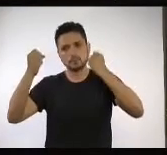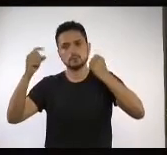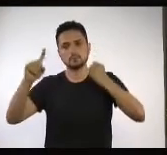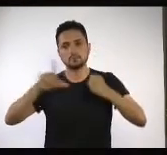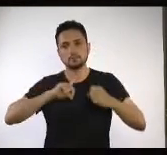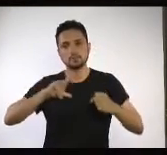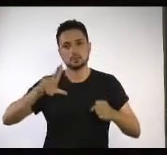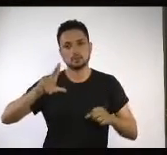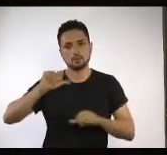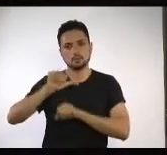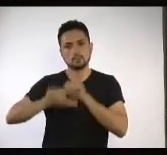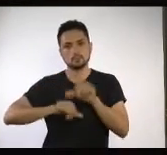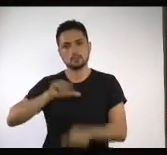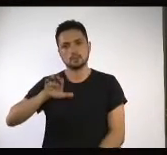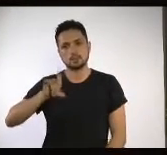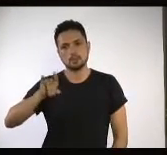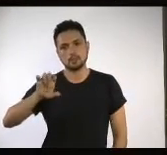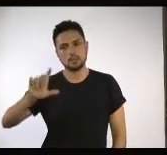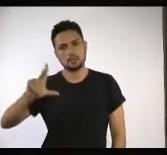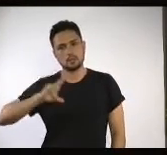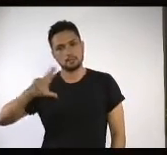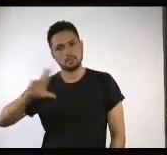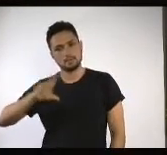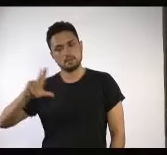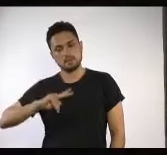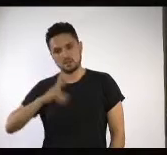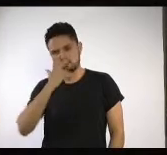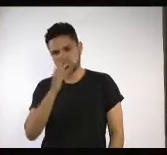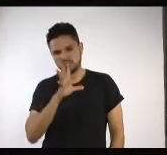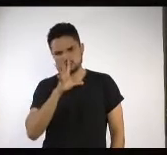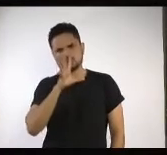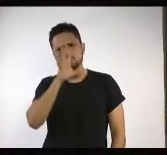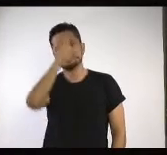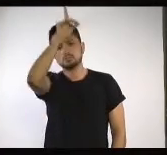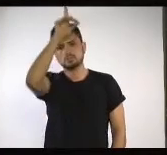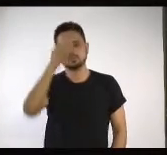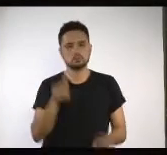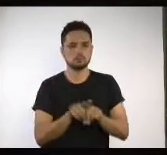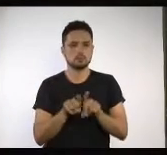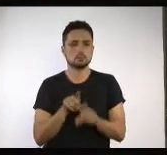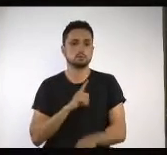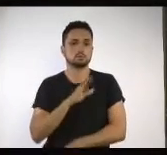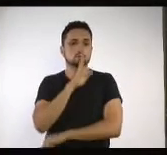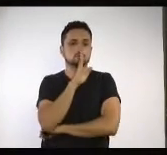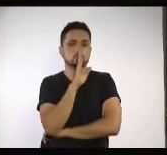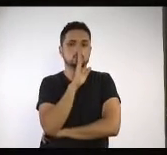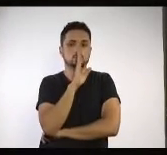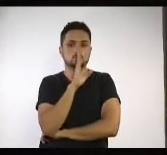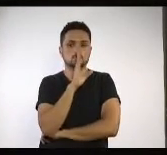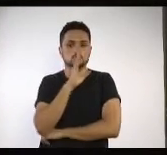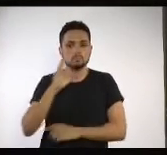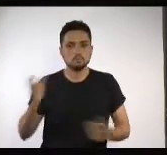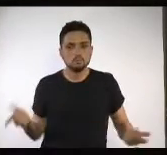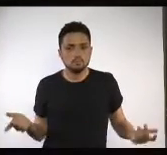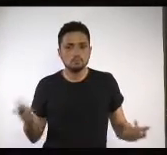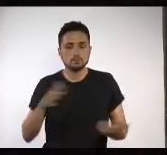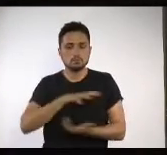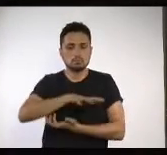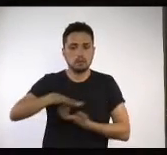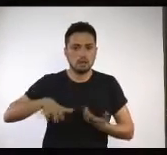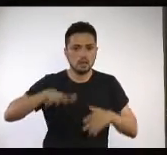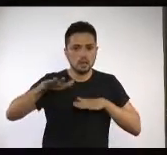se fosse uma mera coincidência, né? Até o silêncio decretado sobre manifestações,